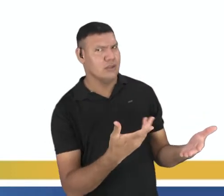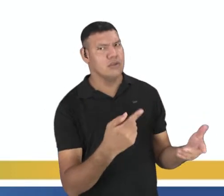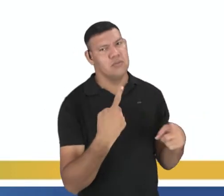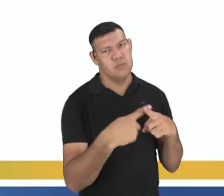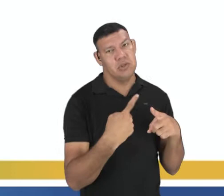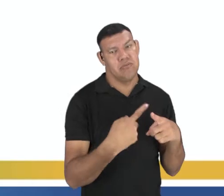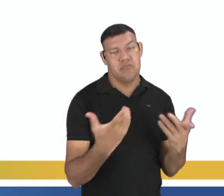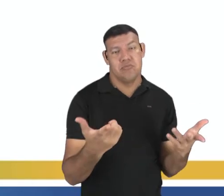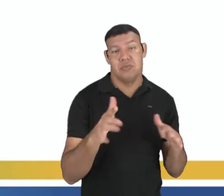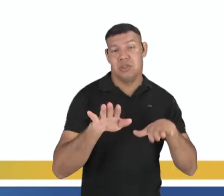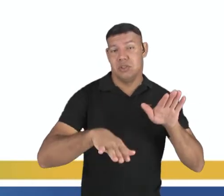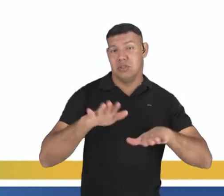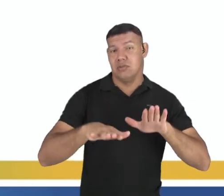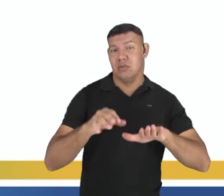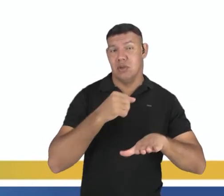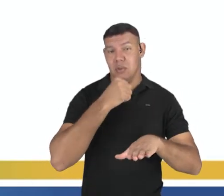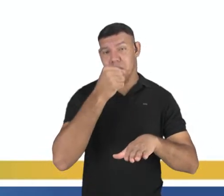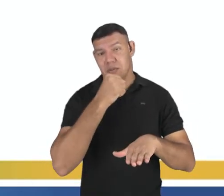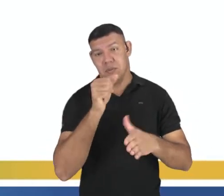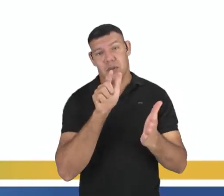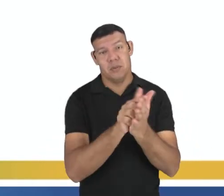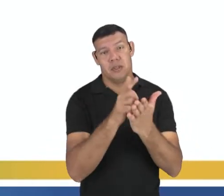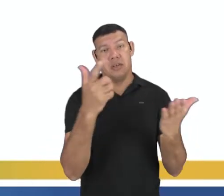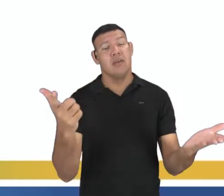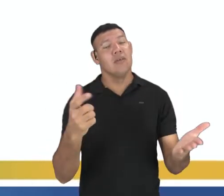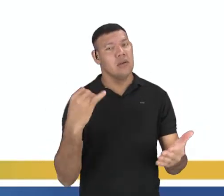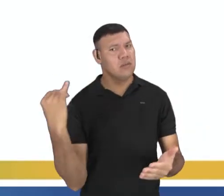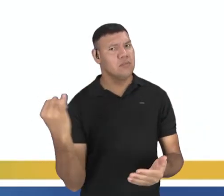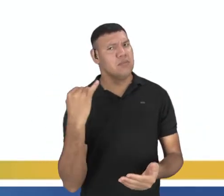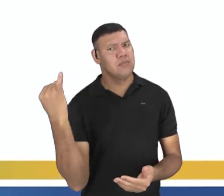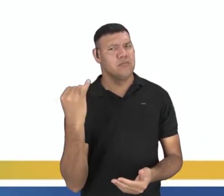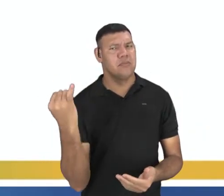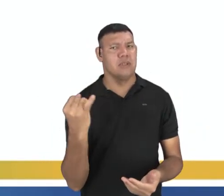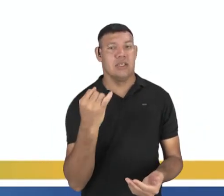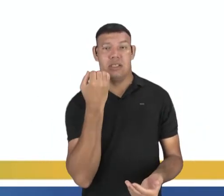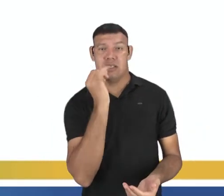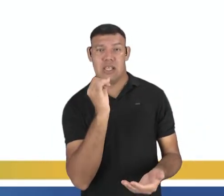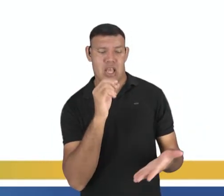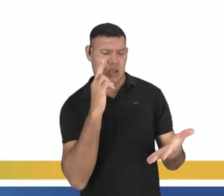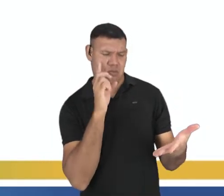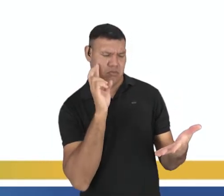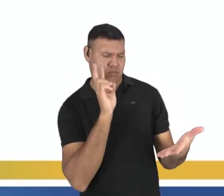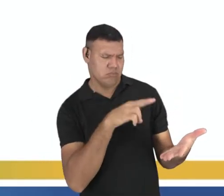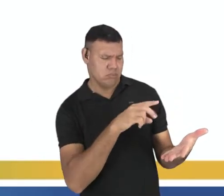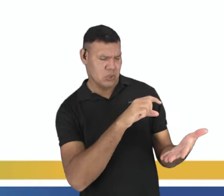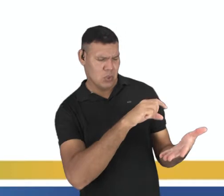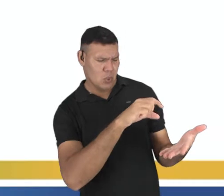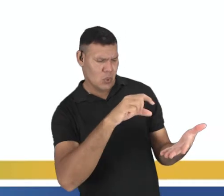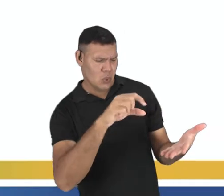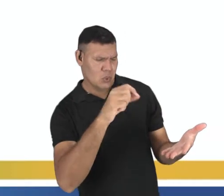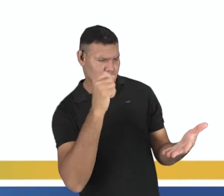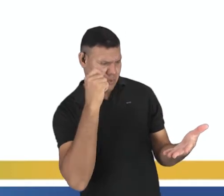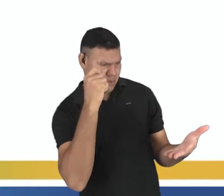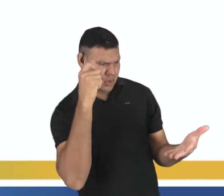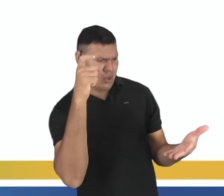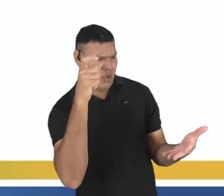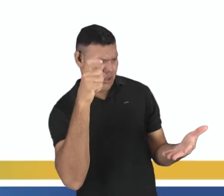até importante, mas a partir do lead, quando ele lê aquele pequeno trecho, né,